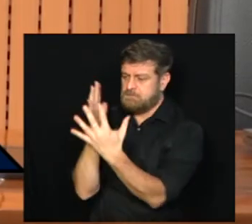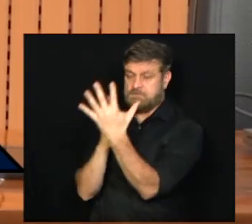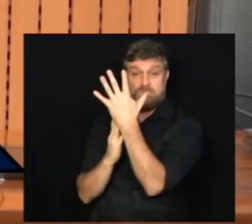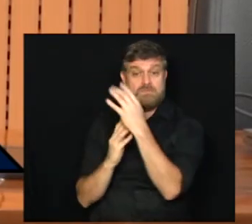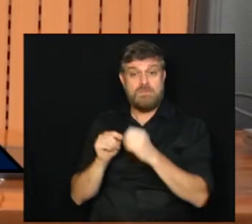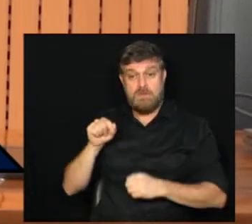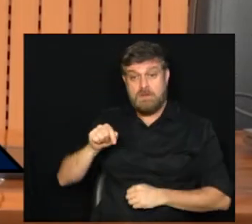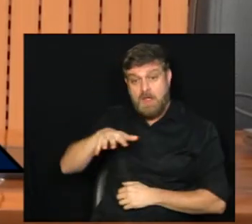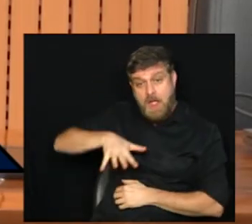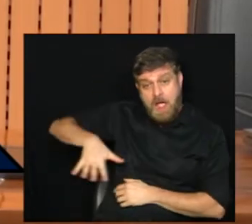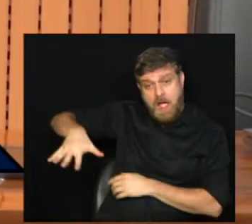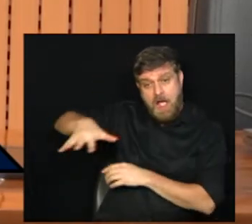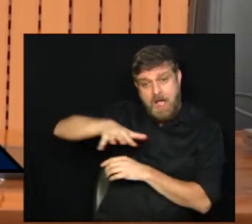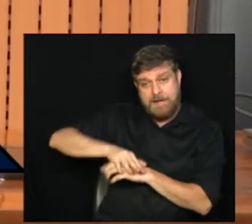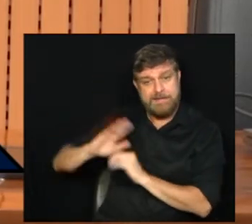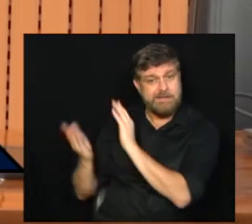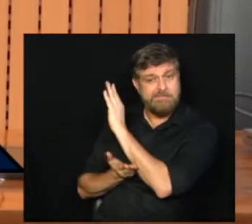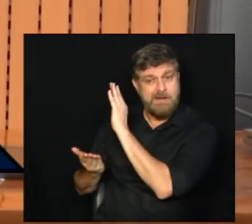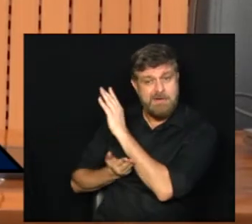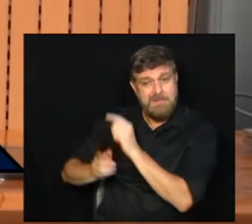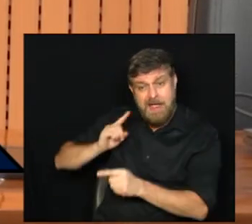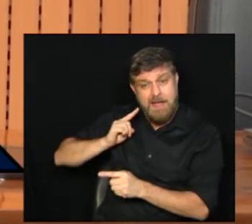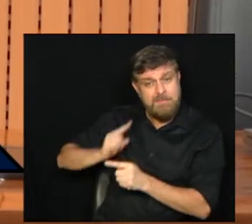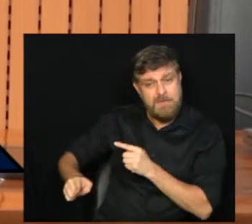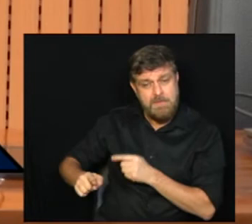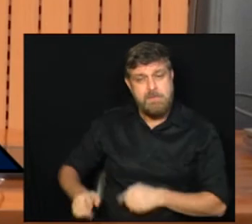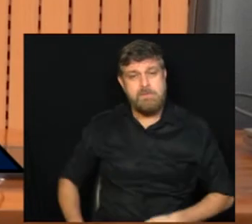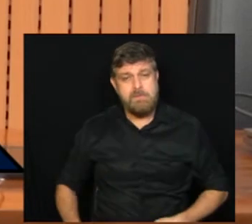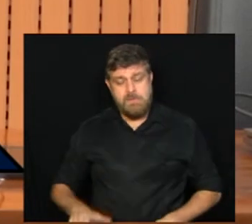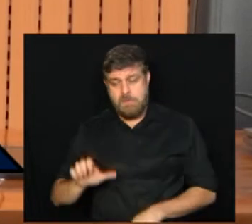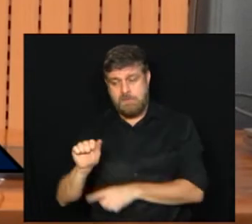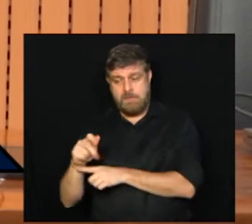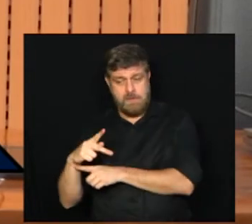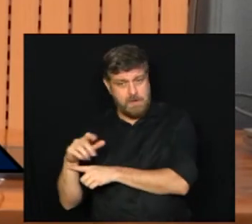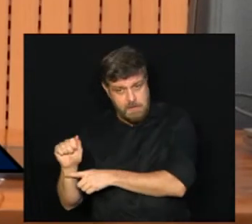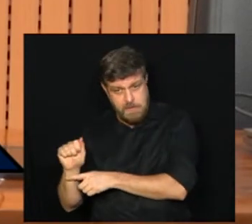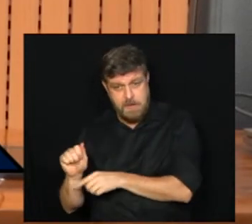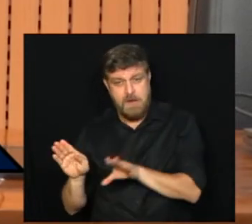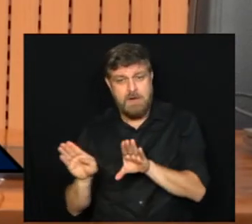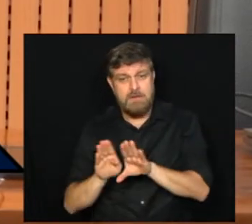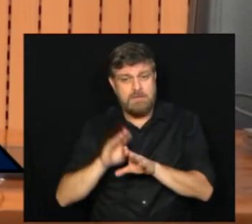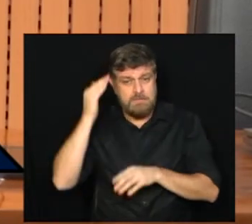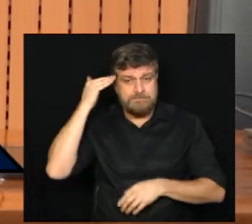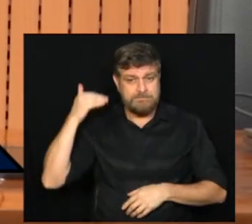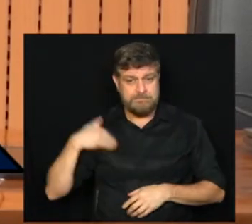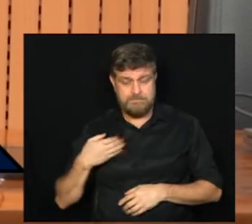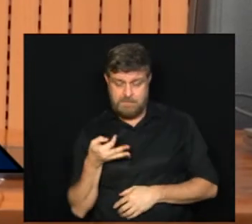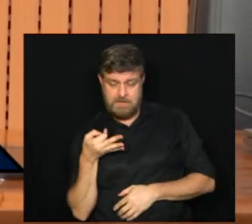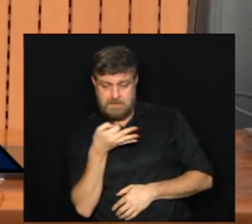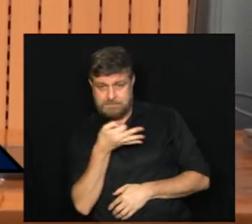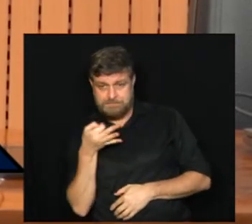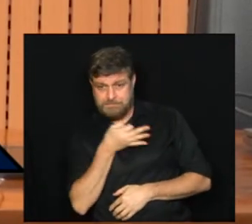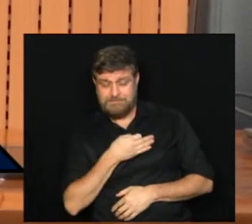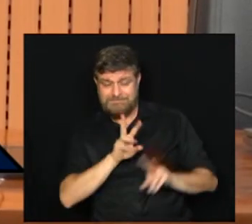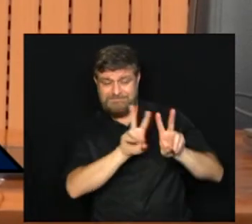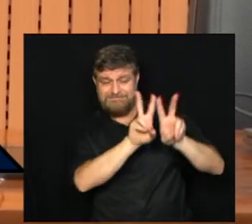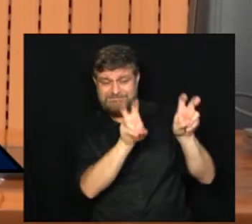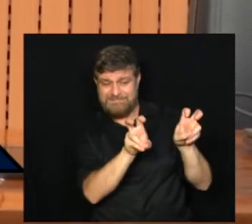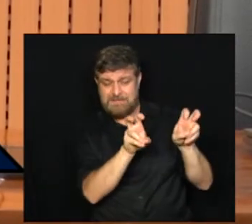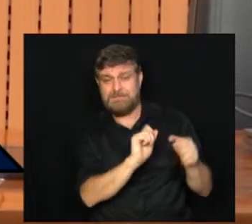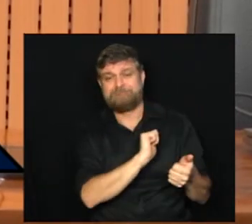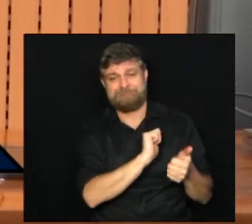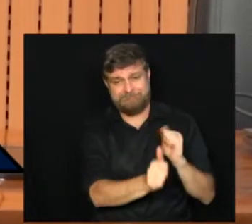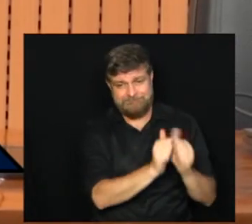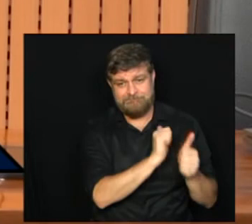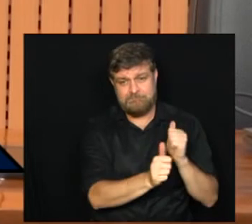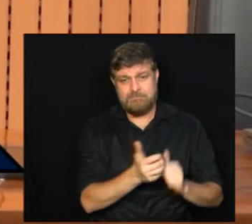Grande, está ali do lado também, e como também mencionou a vereadora Débora, a questão do esporte. Eu quero